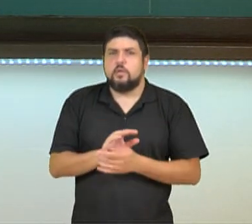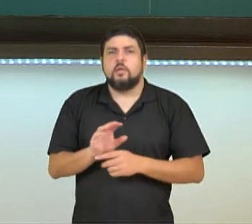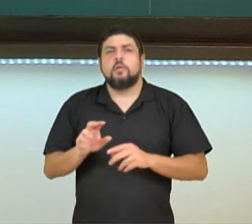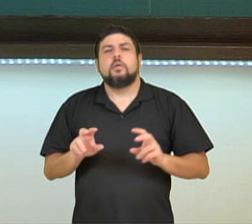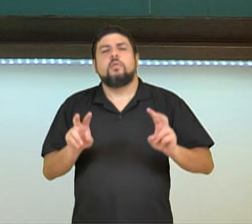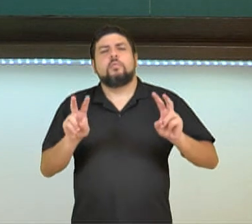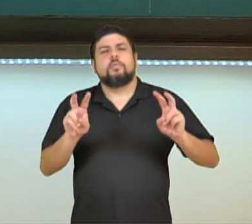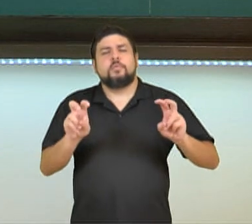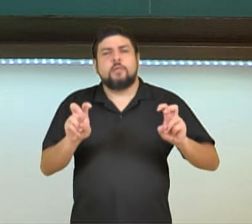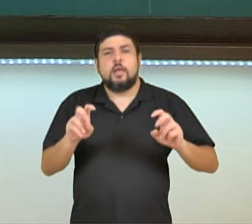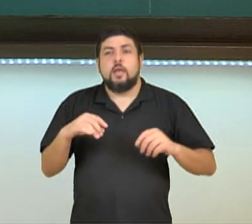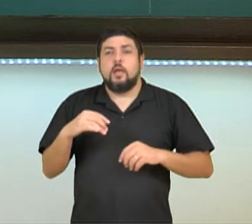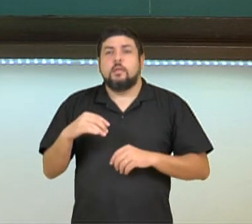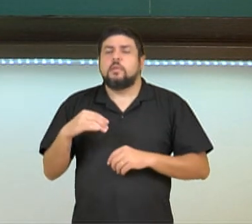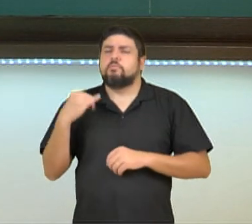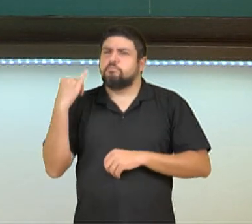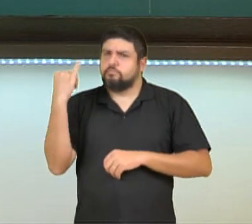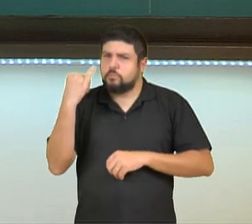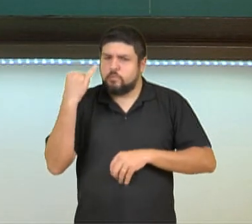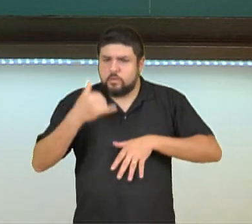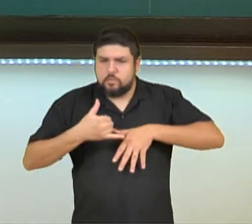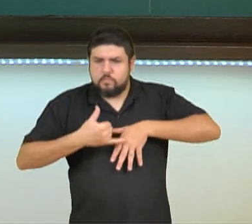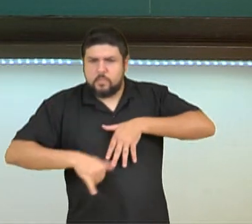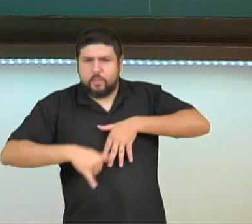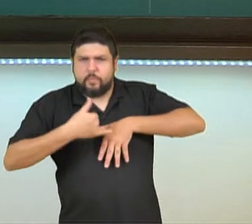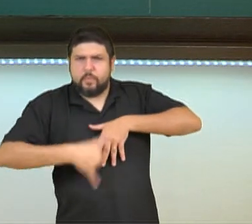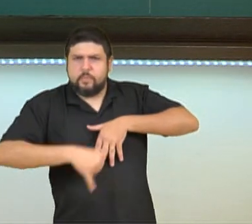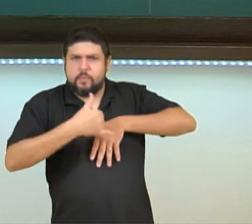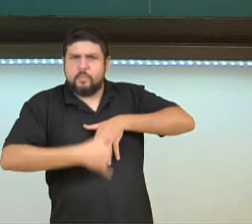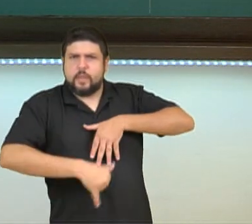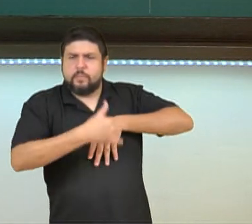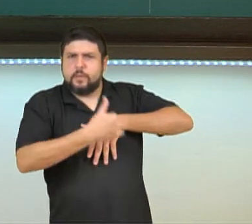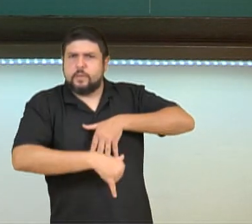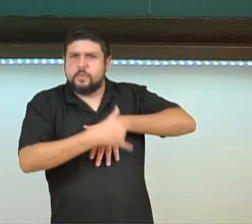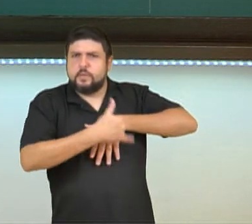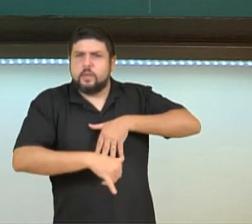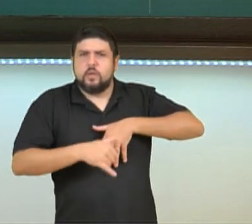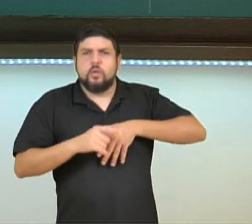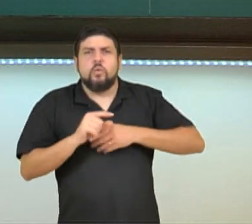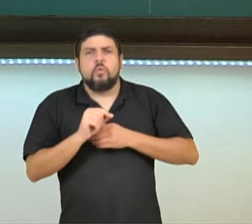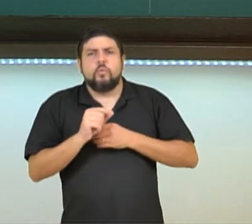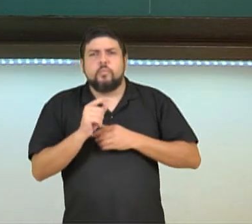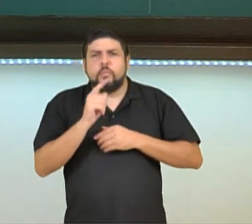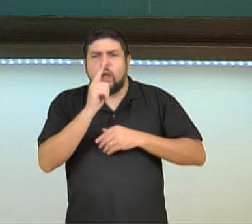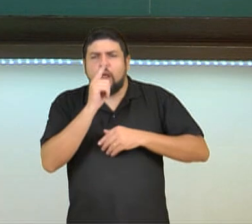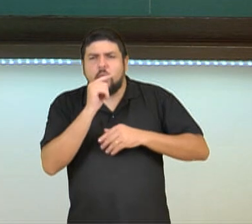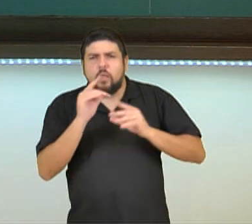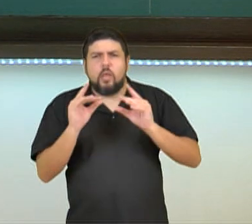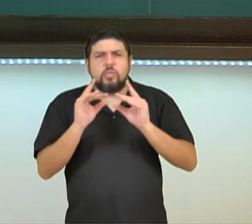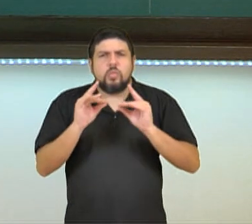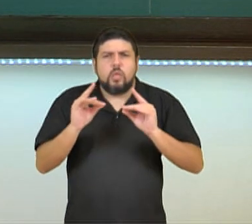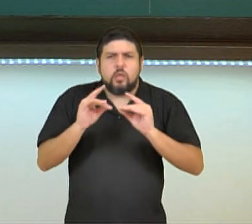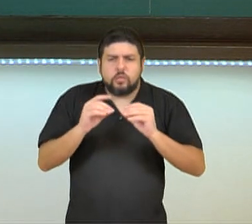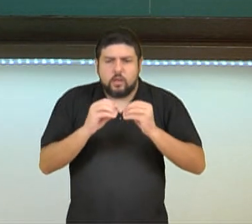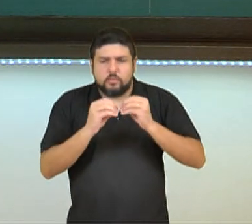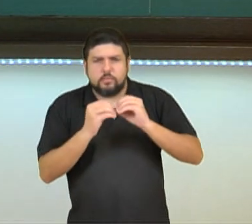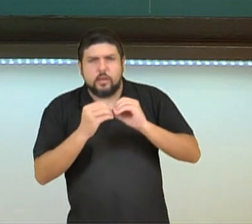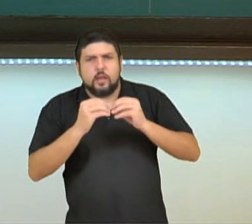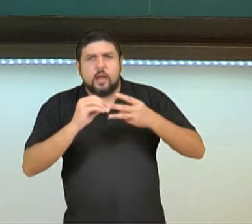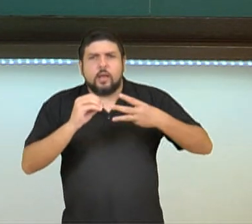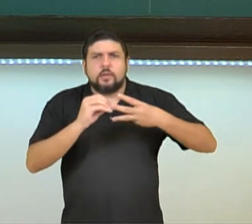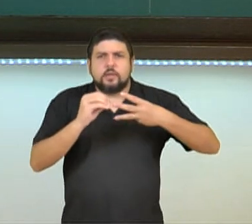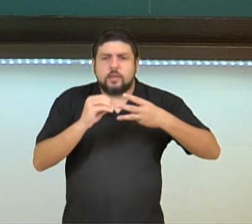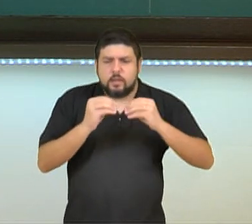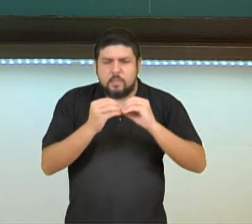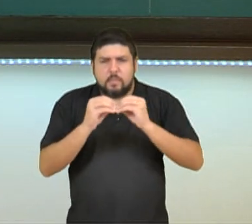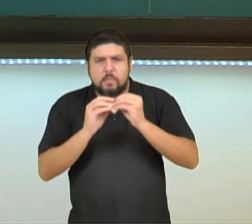da importância do sistema linfático, que atua na drenagem dos líquidos em excesso, né, entre as células e também